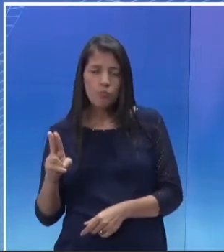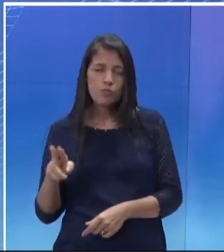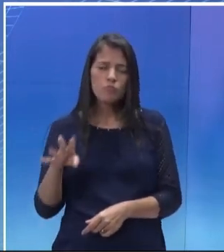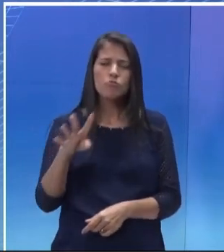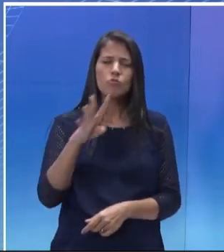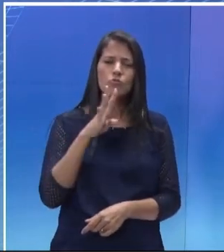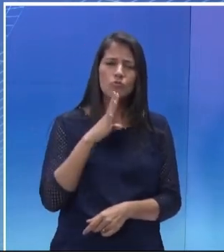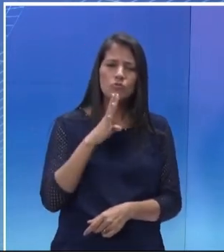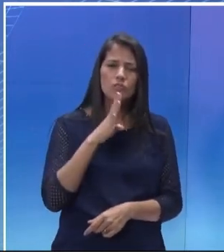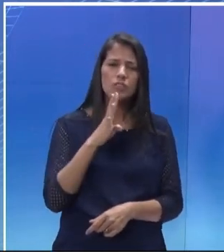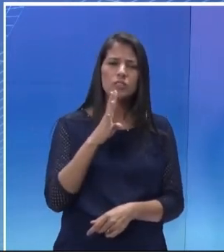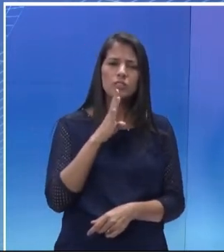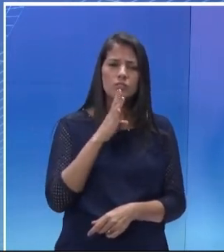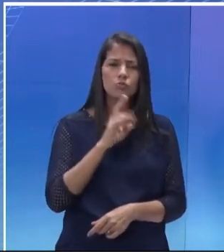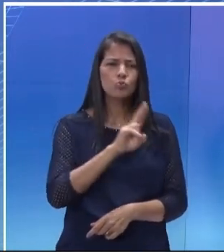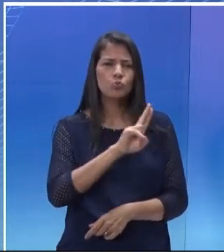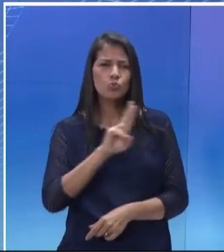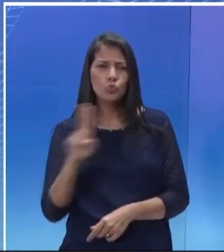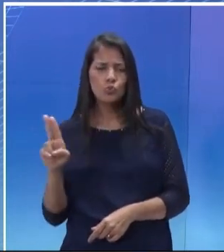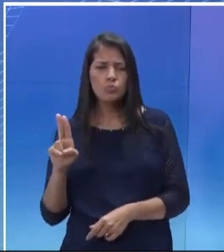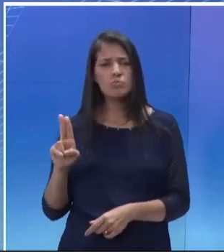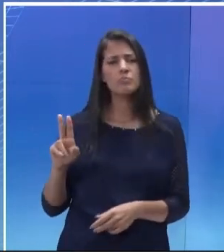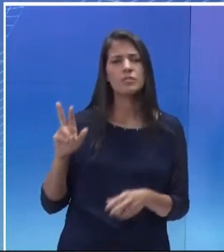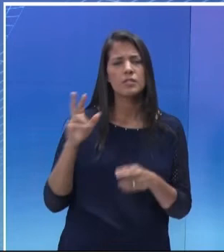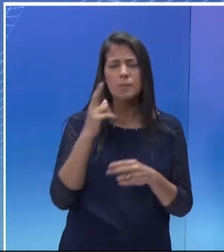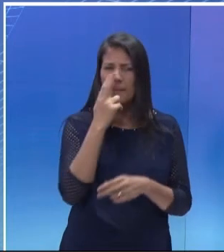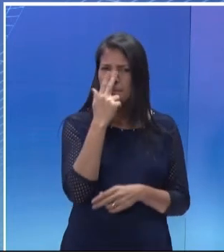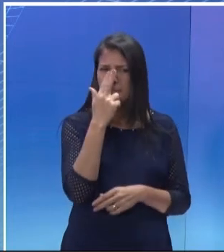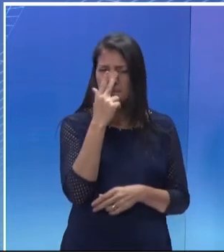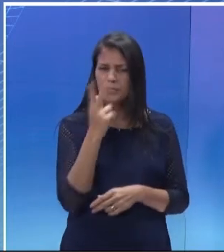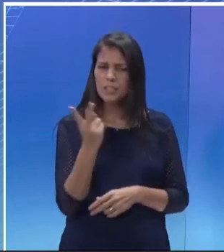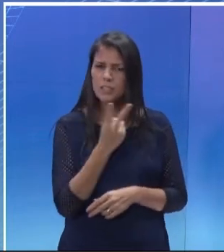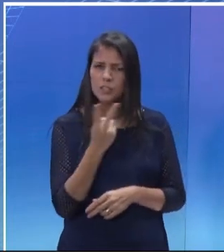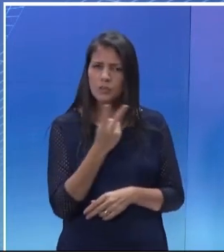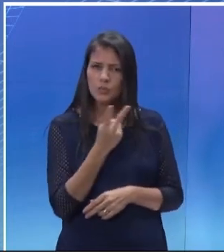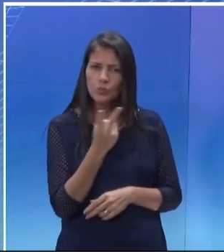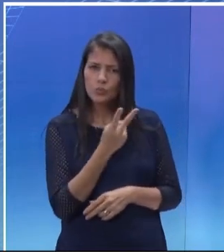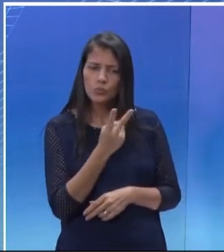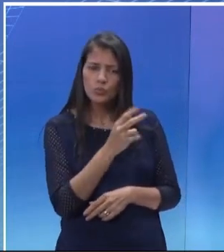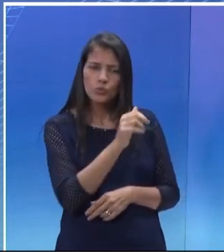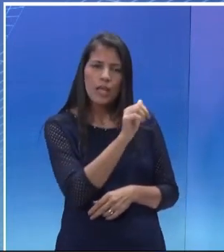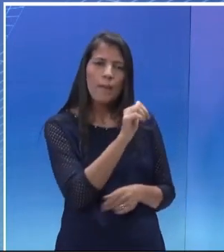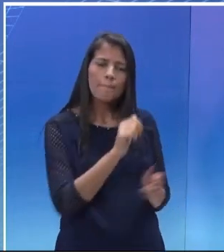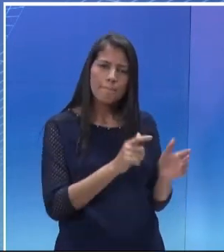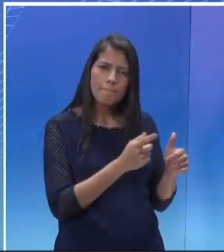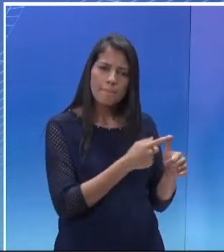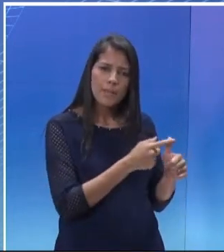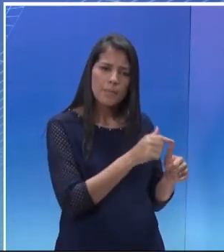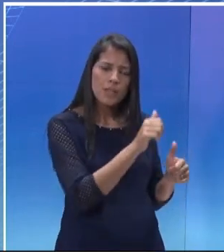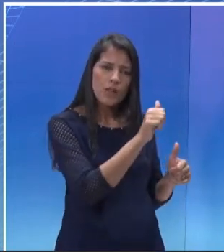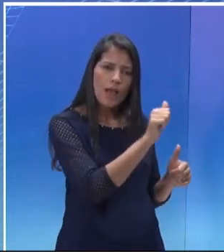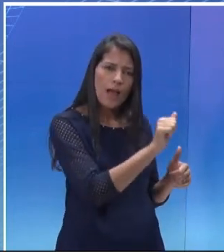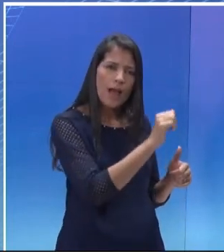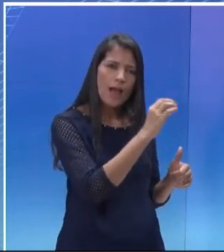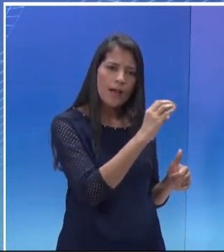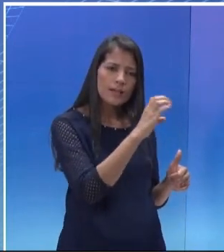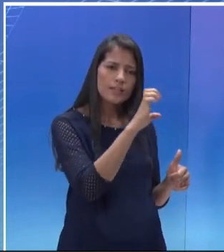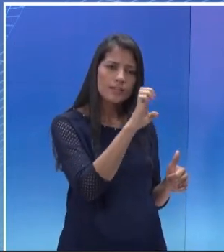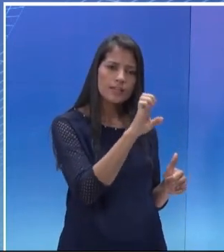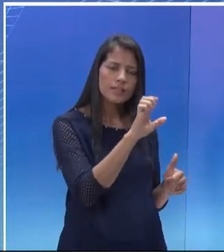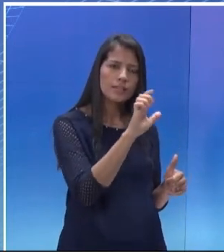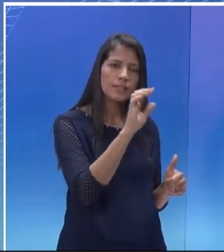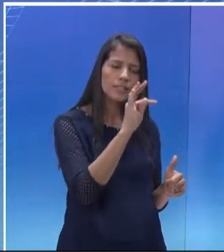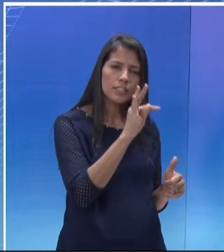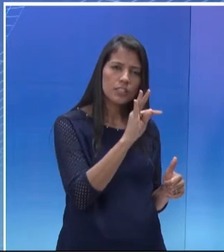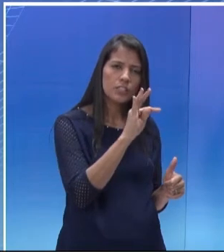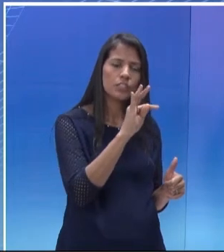nomenclatura. Ácido acetilsalicílico, ácido salicílico. Os nomes são parecidos, pode te